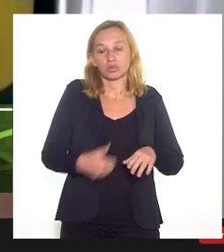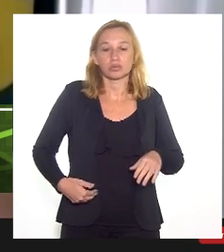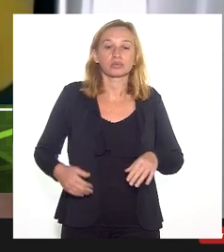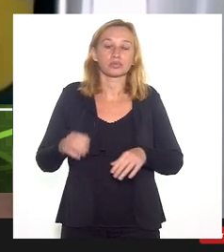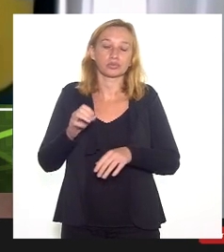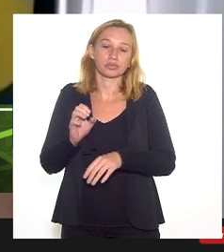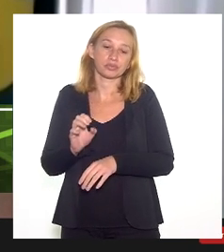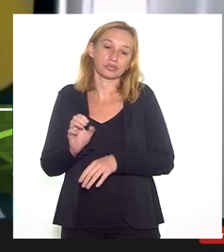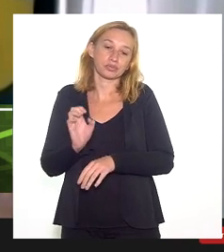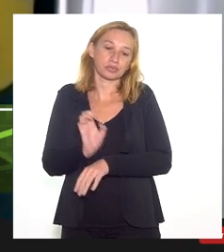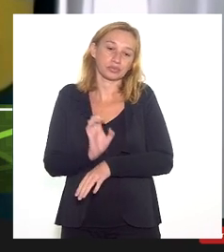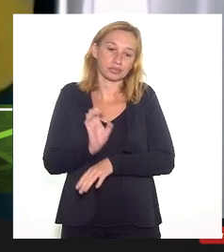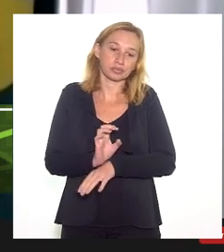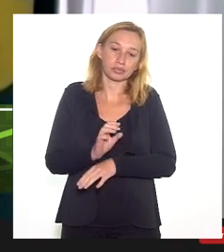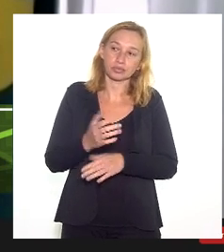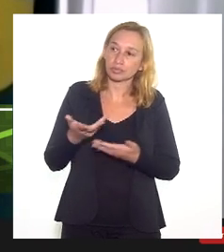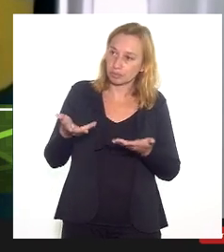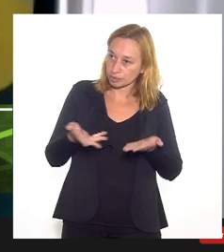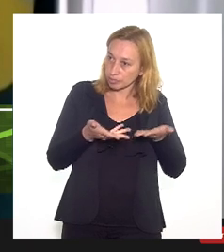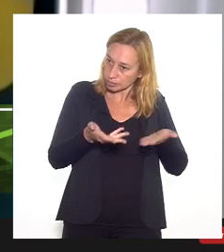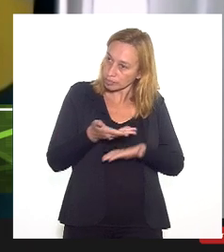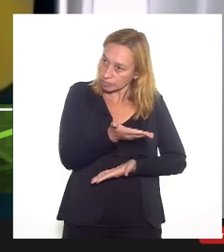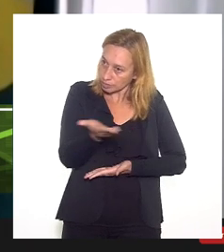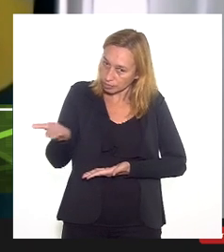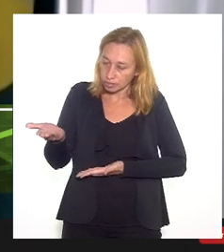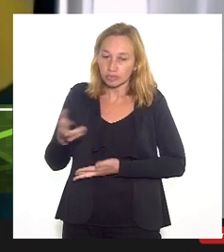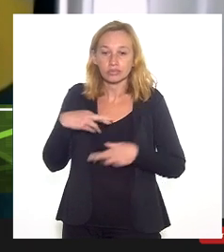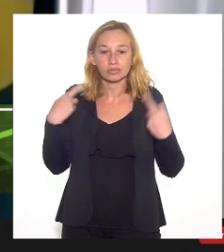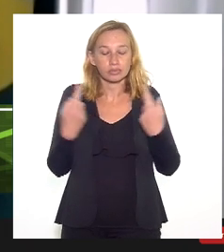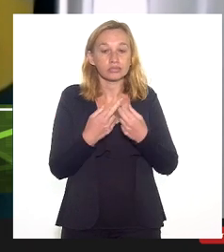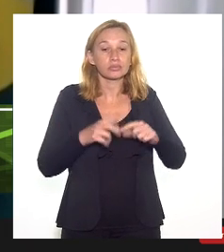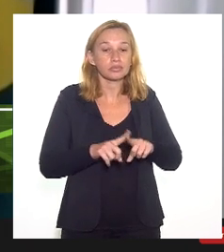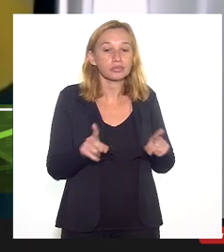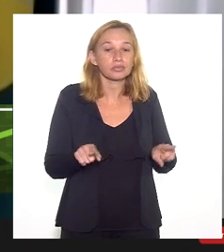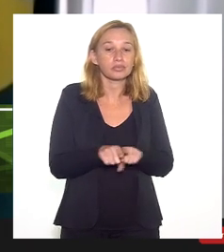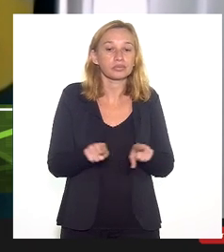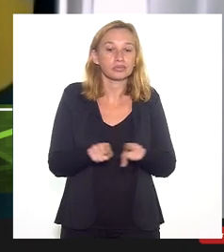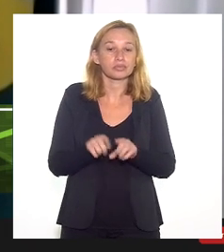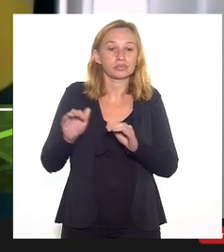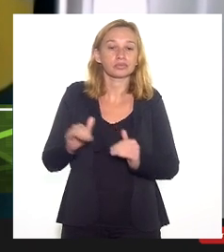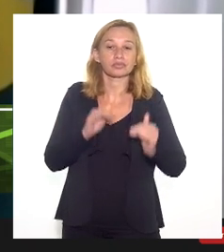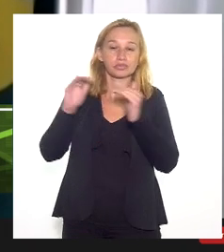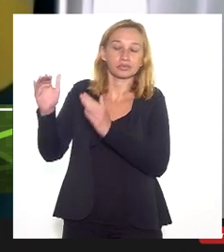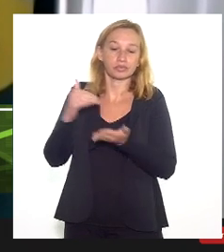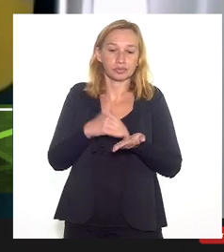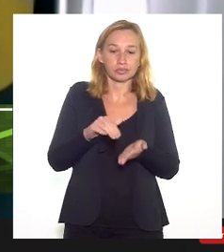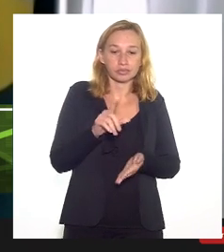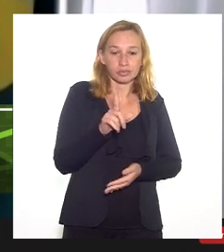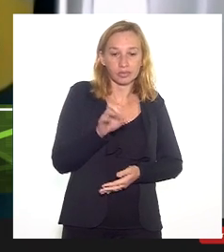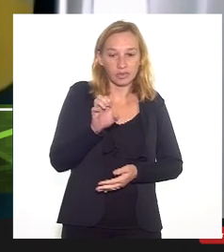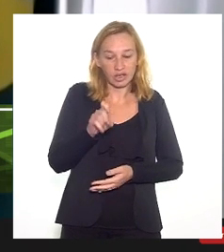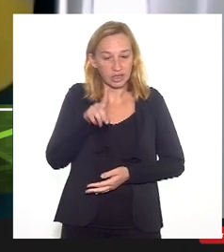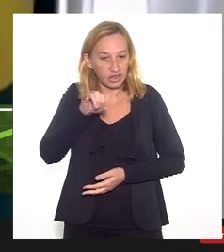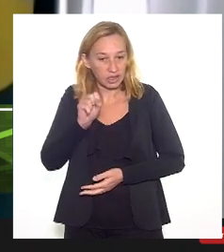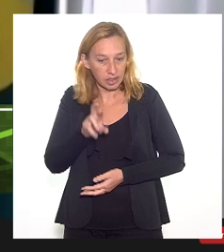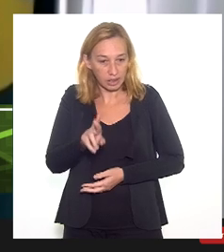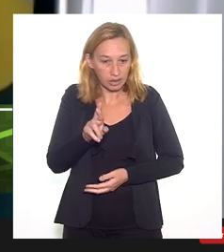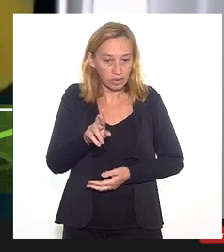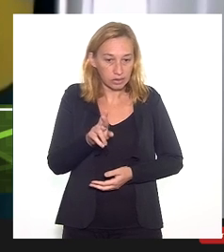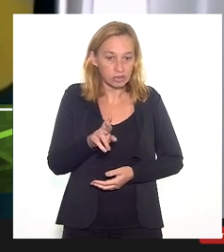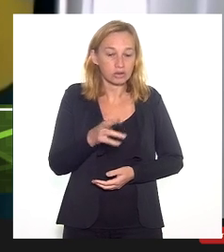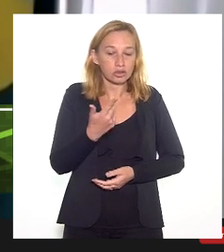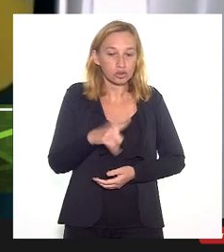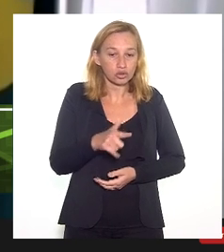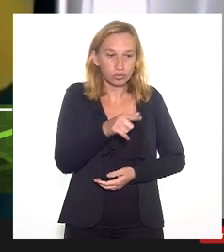movimentos aqui presentes estão convidados para a reunião mas além disso subsecretário Edgar Leite Ferreira ele chamou a senhora